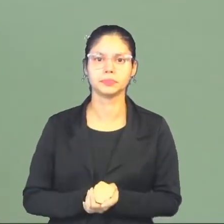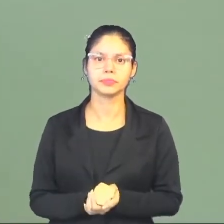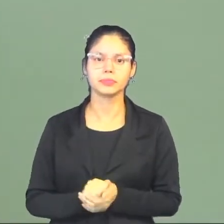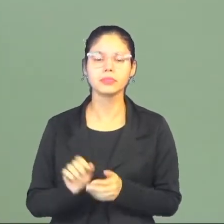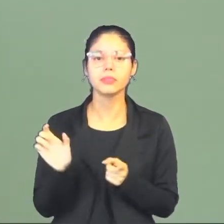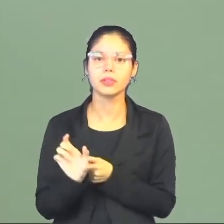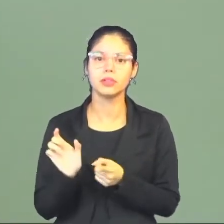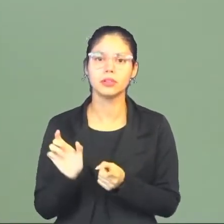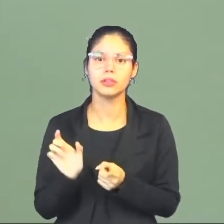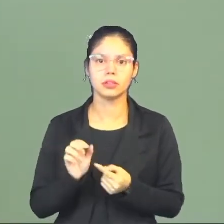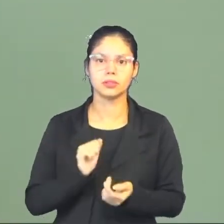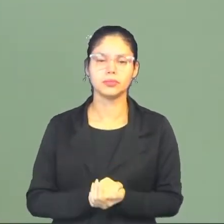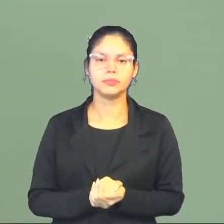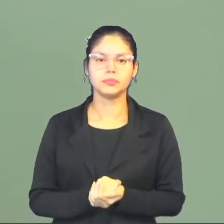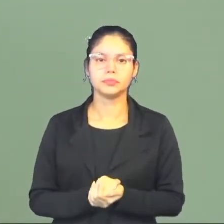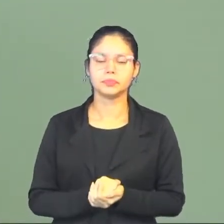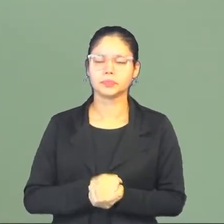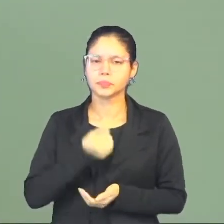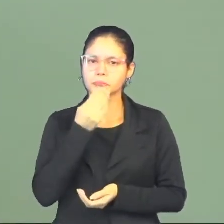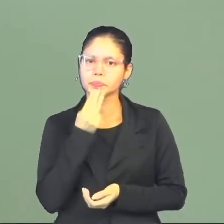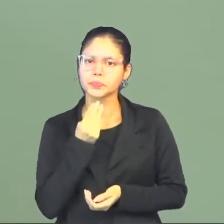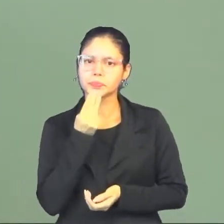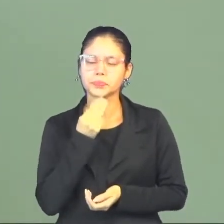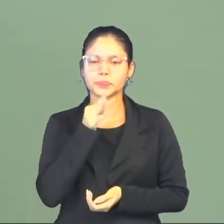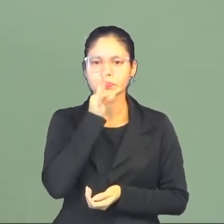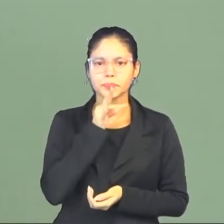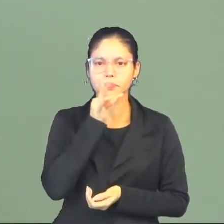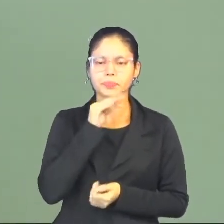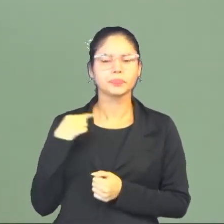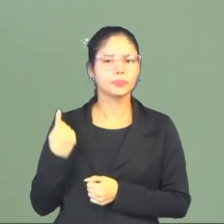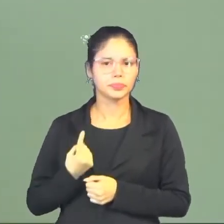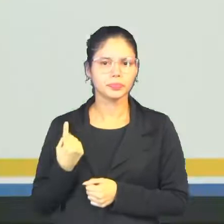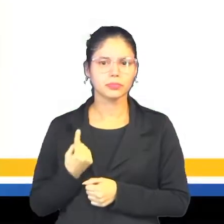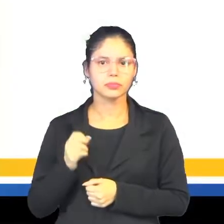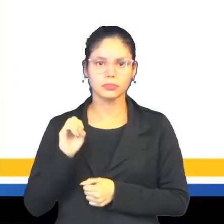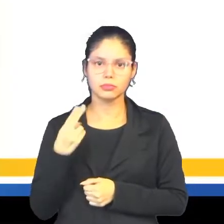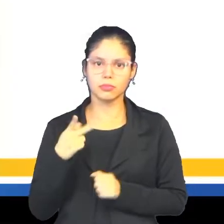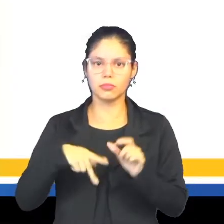elas mudam, masculino, feminino, né, singular ou plural.